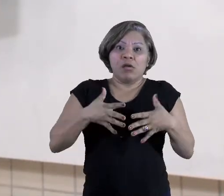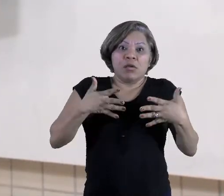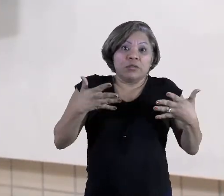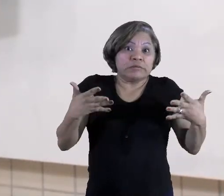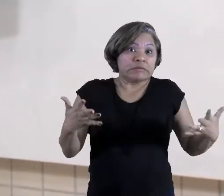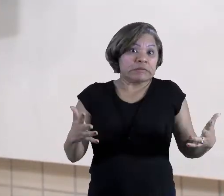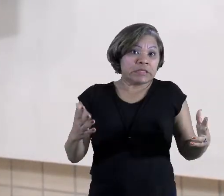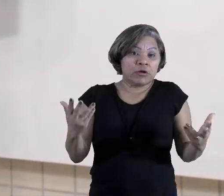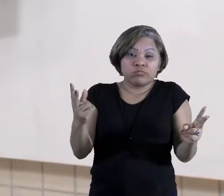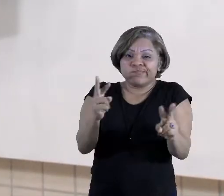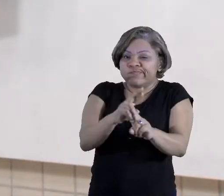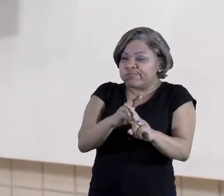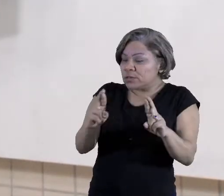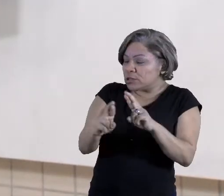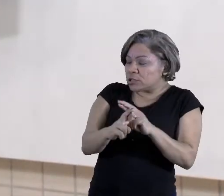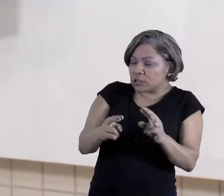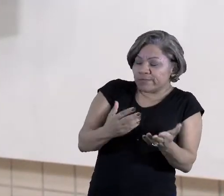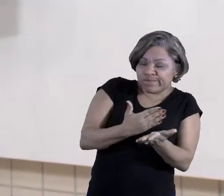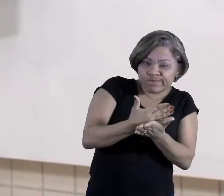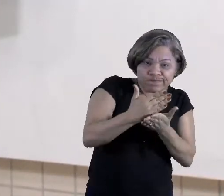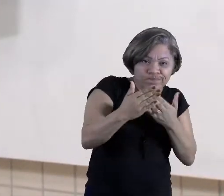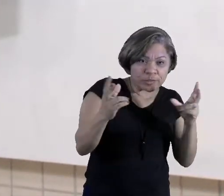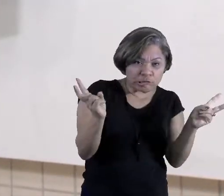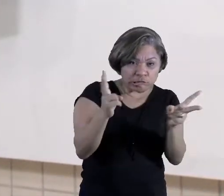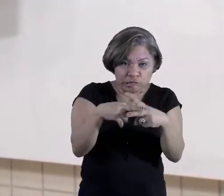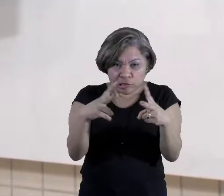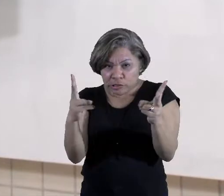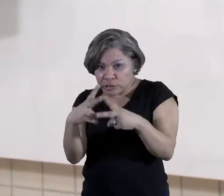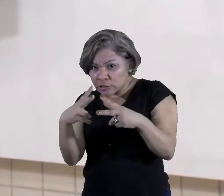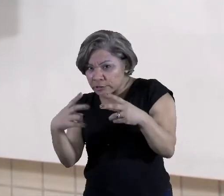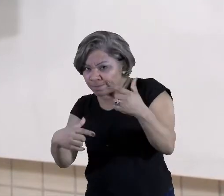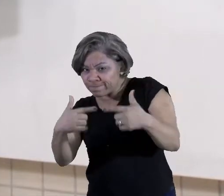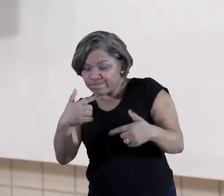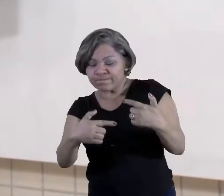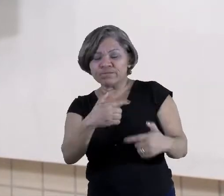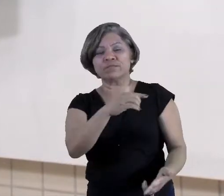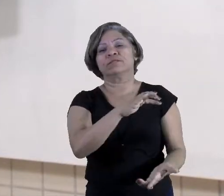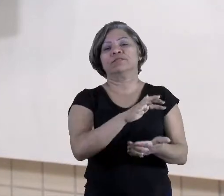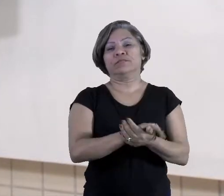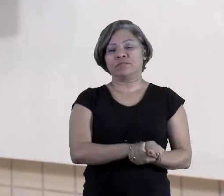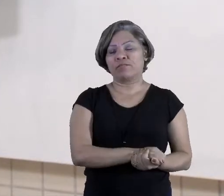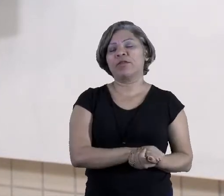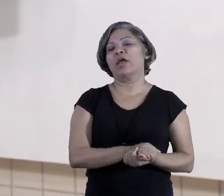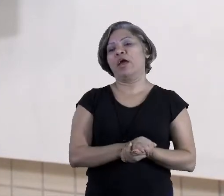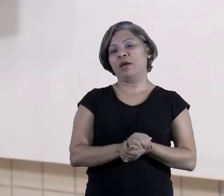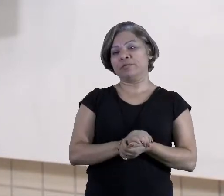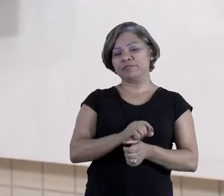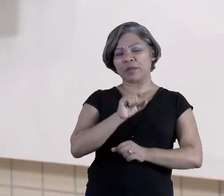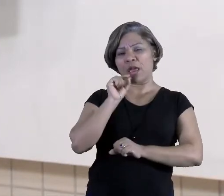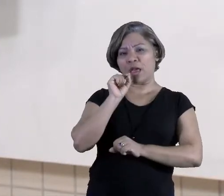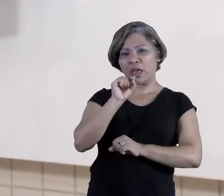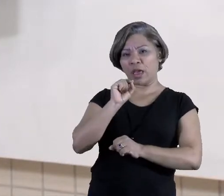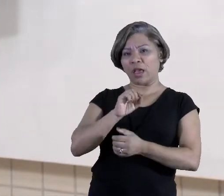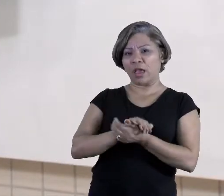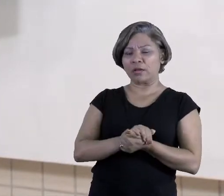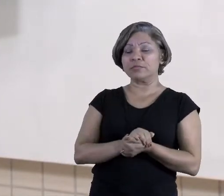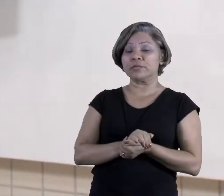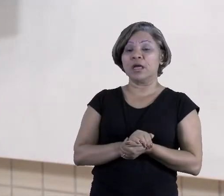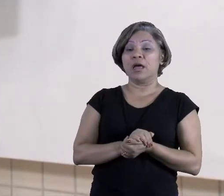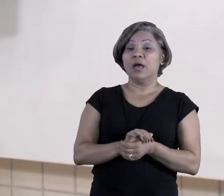relação entre os comerciantes de Recife e os grandes proprietários de terras aristocratas de